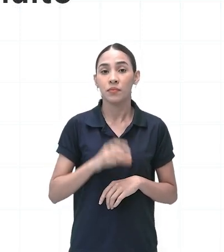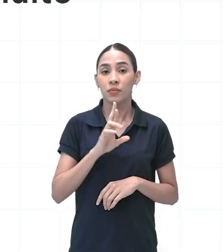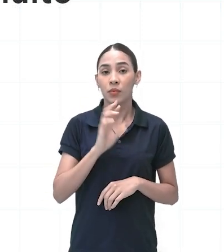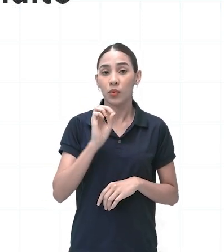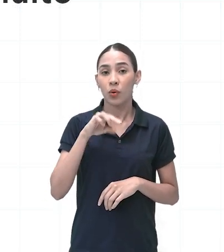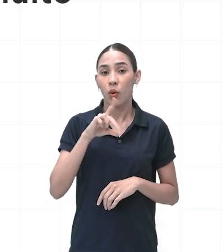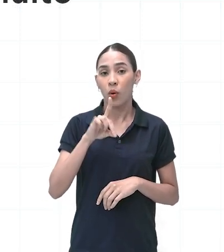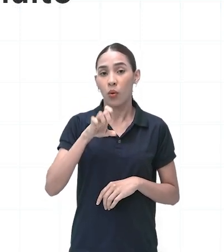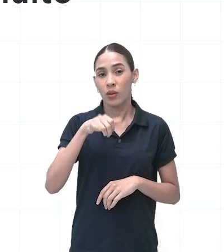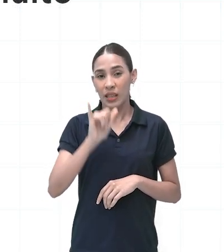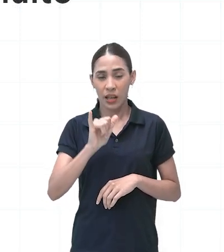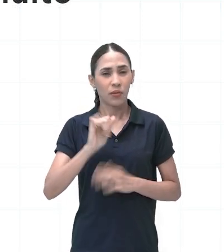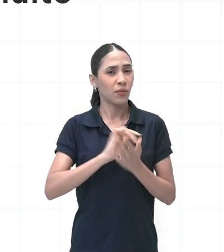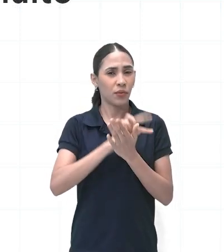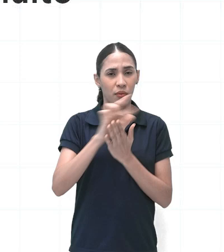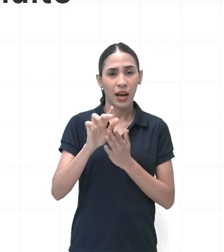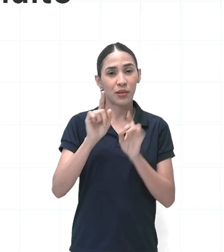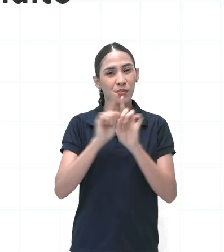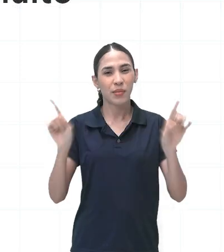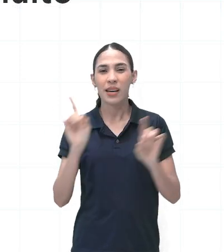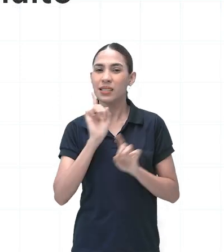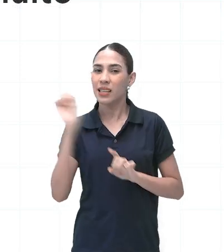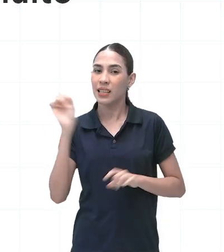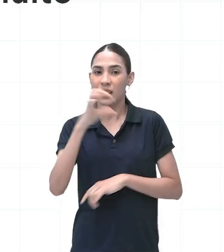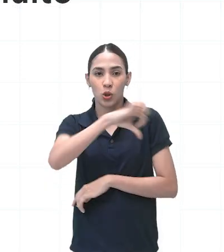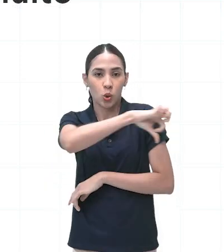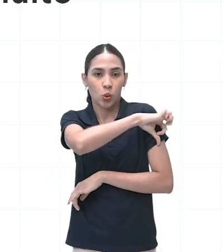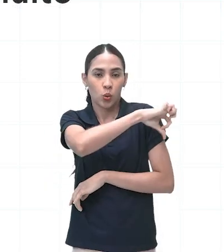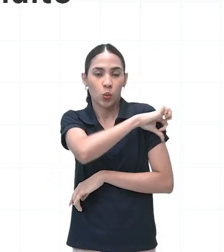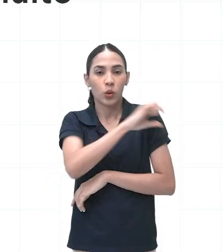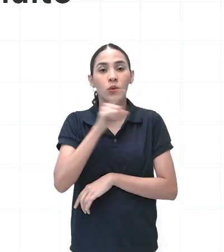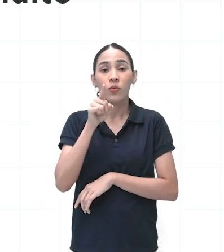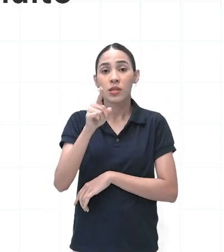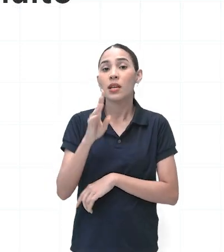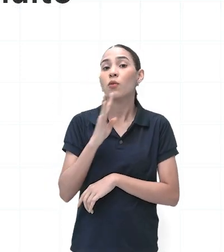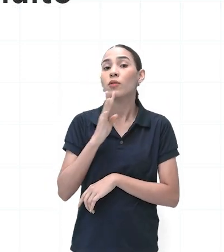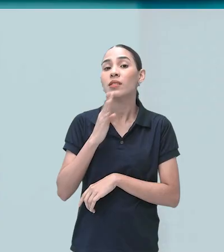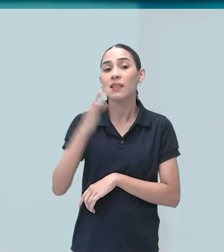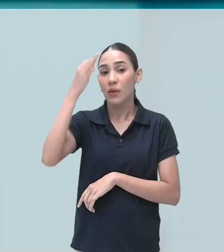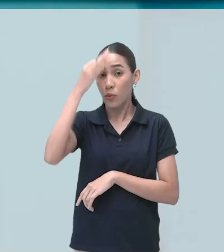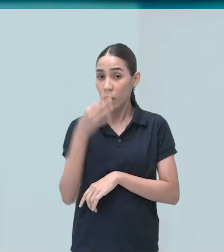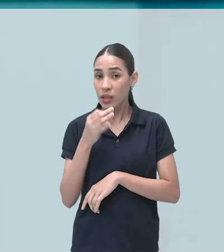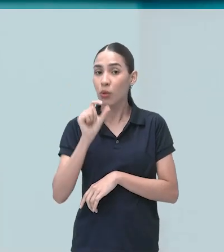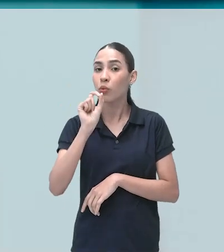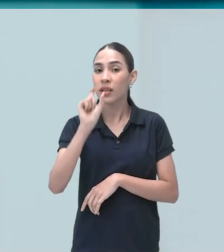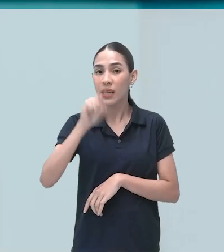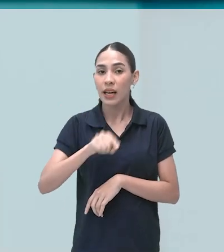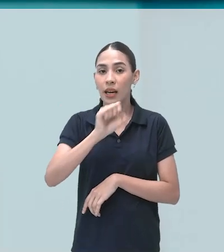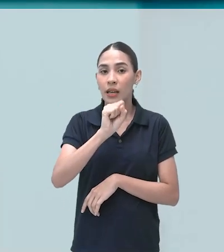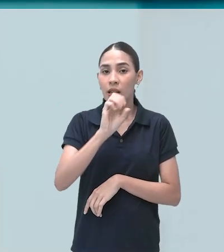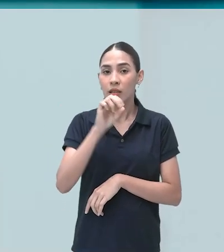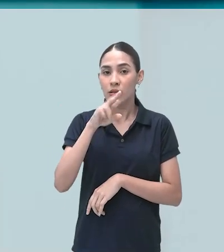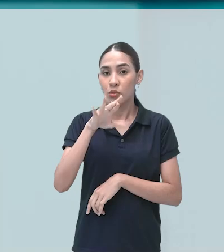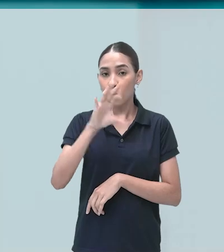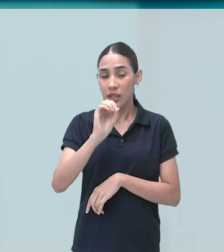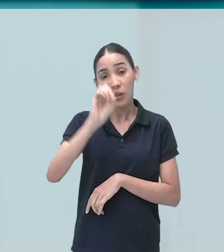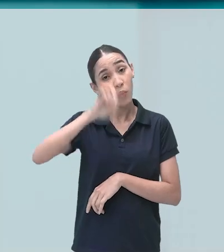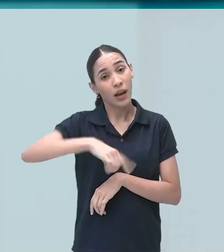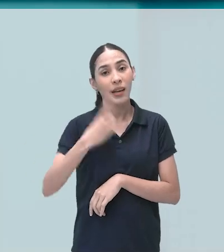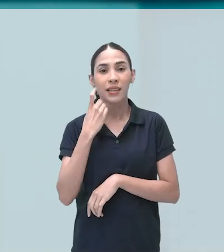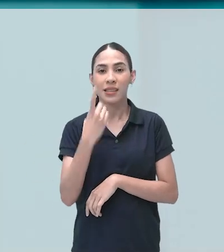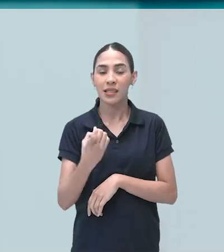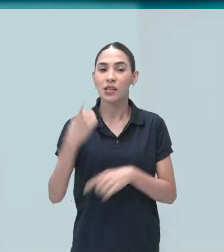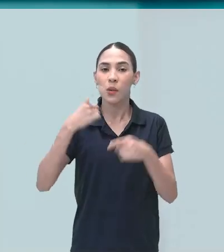rondel e assim por diante. Mas aqui, para o 9º ano, conhecer e compreender o que é um soneto já é bastante interessante,